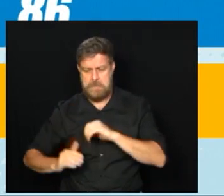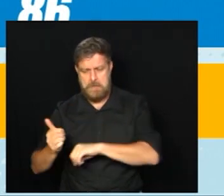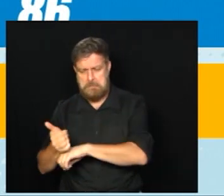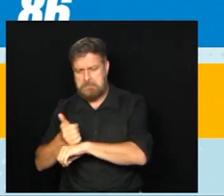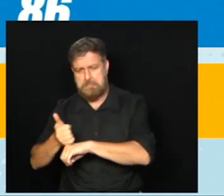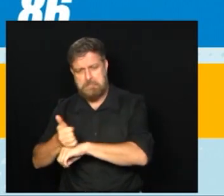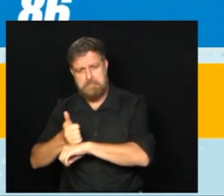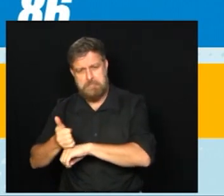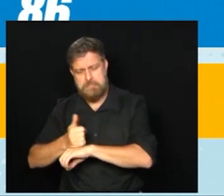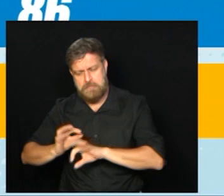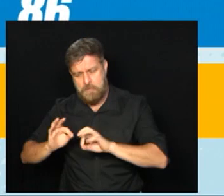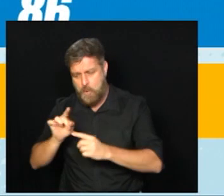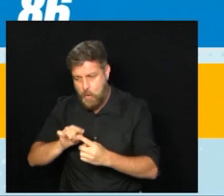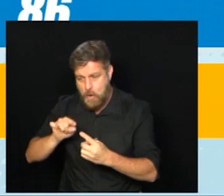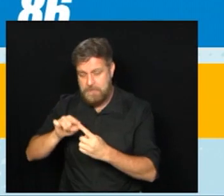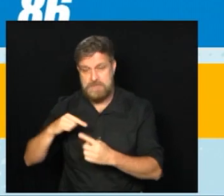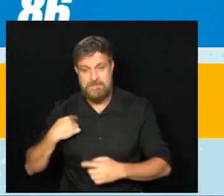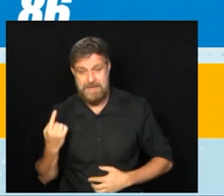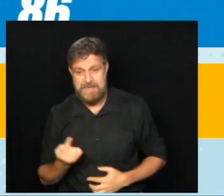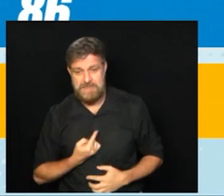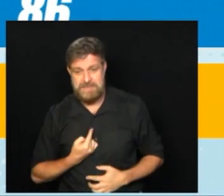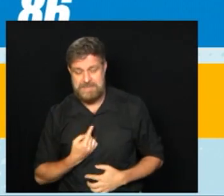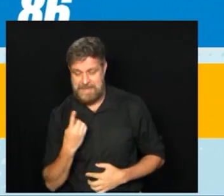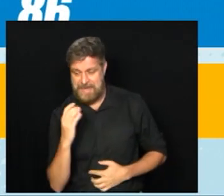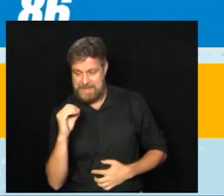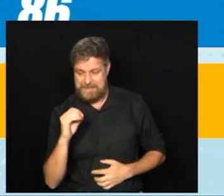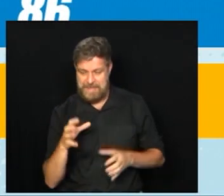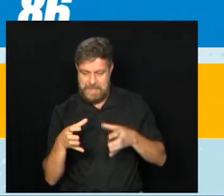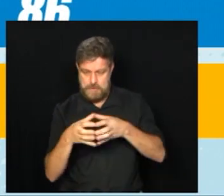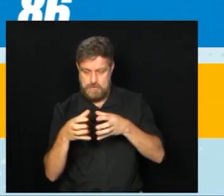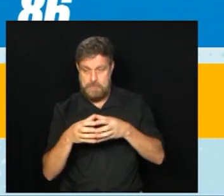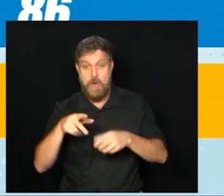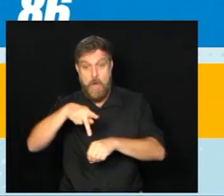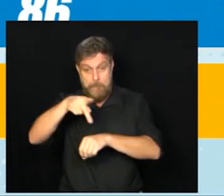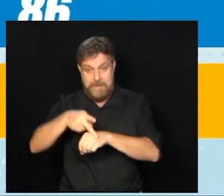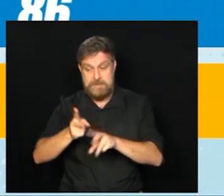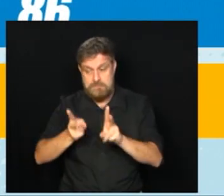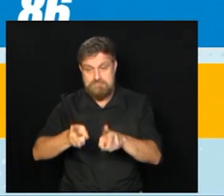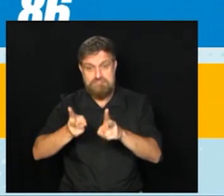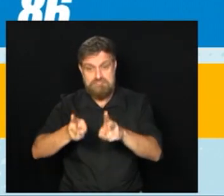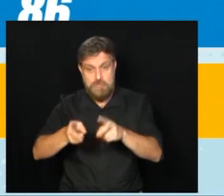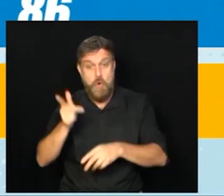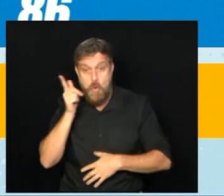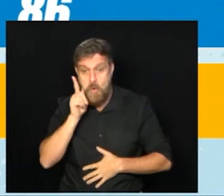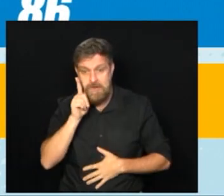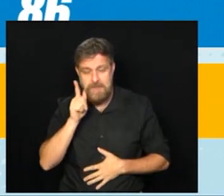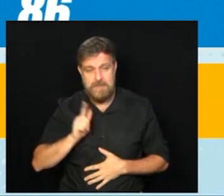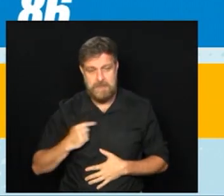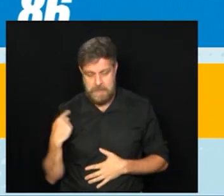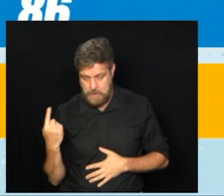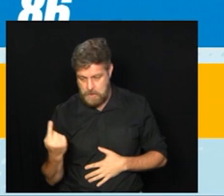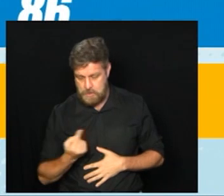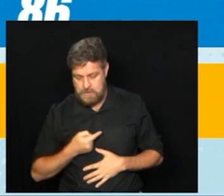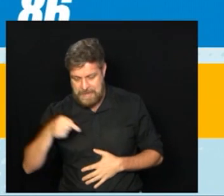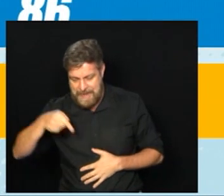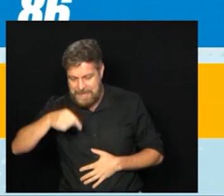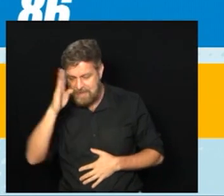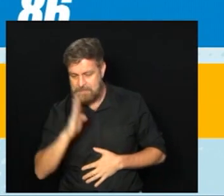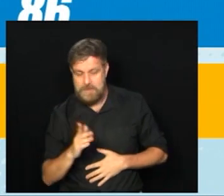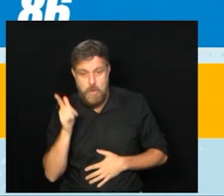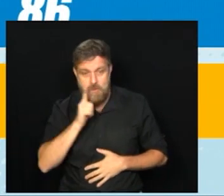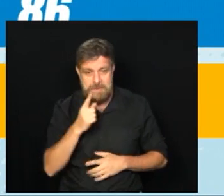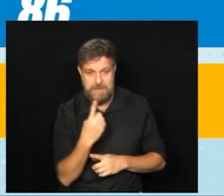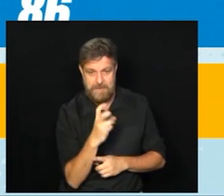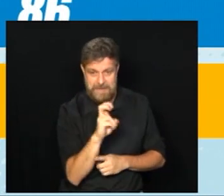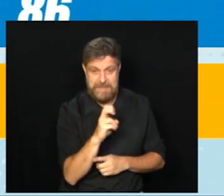fazendo. A meta era ficar entre o top 10 e o Brasil está conseguindo. Até agora os nossos atletas conseguiram